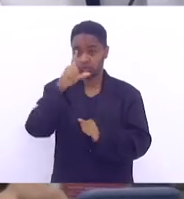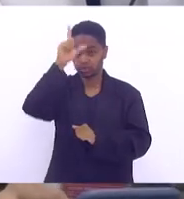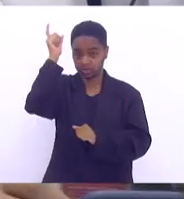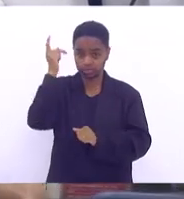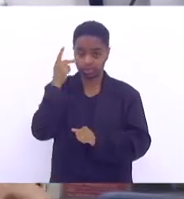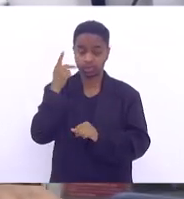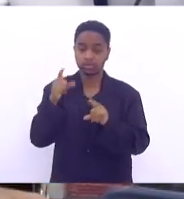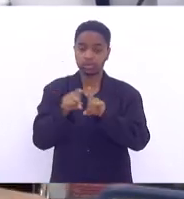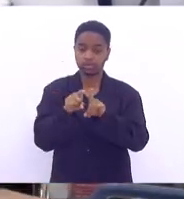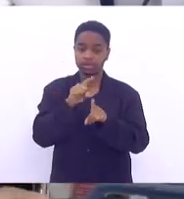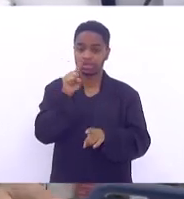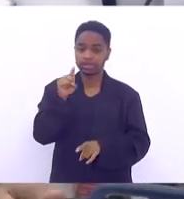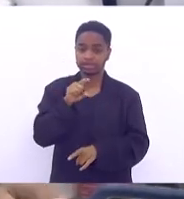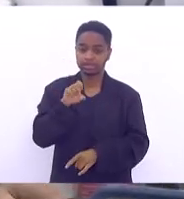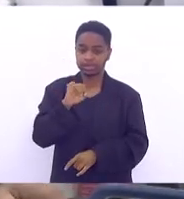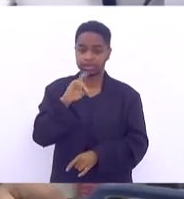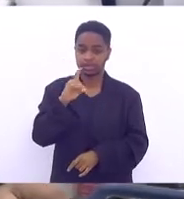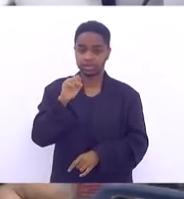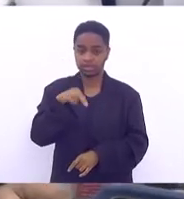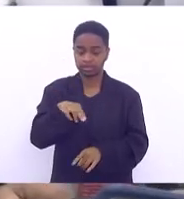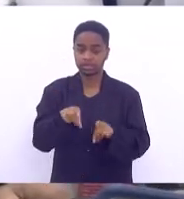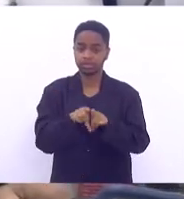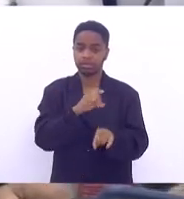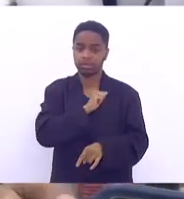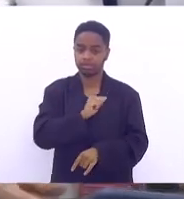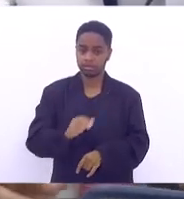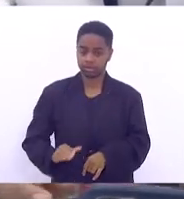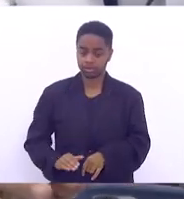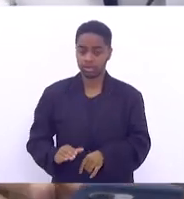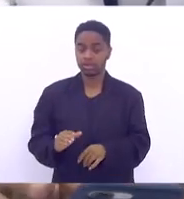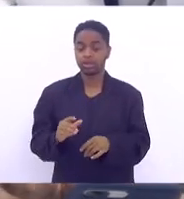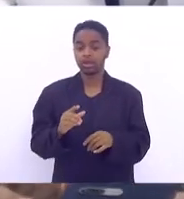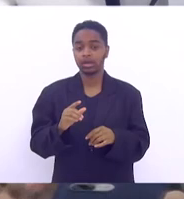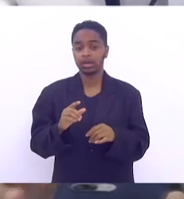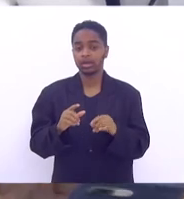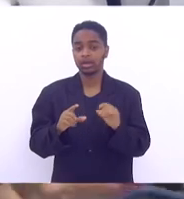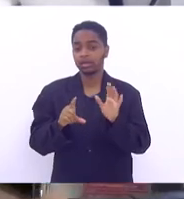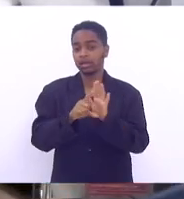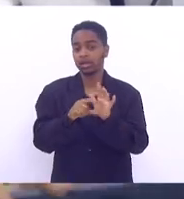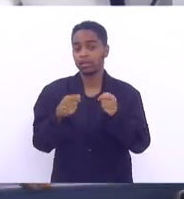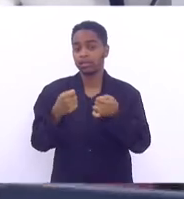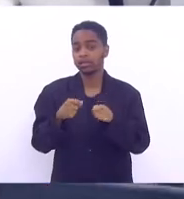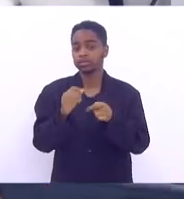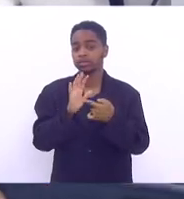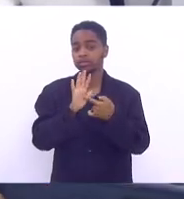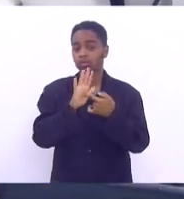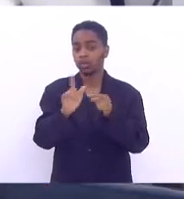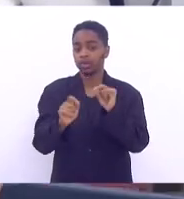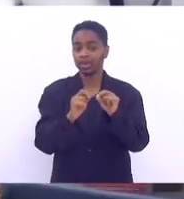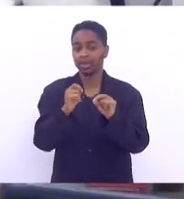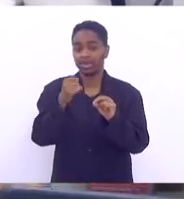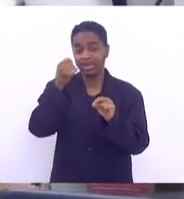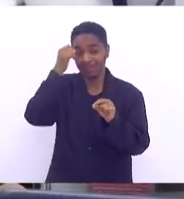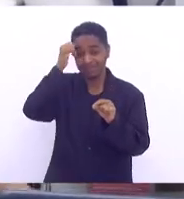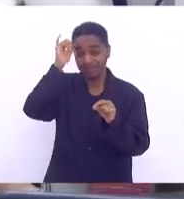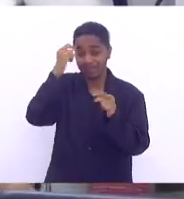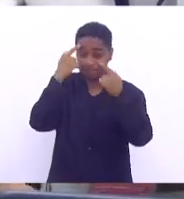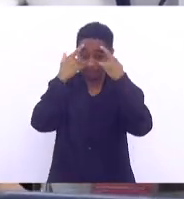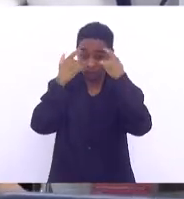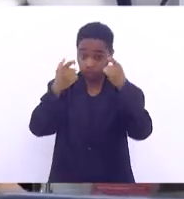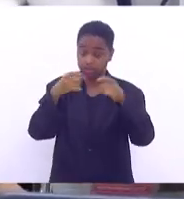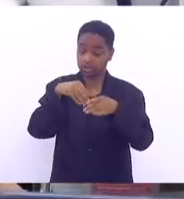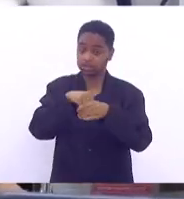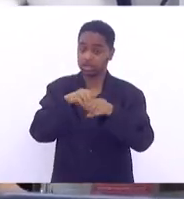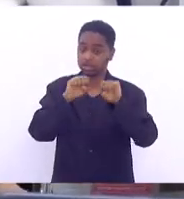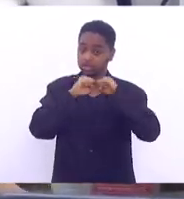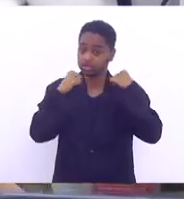com a Zeidan, se não me engano, com o André Siciliano também, ela tinha que ver com a prevenção da violência nos estádios. E tinha